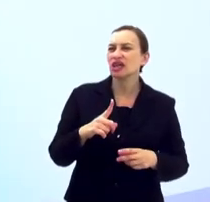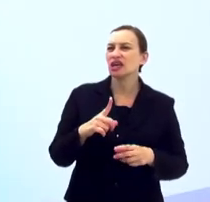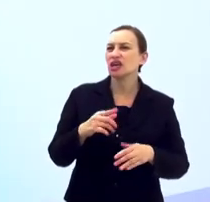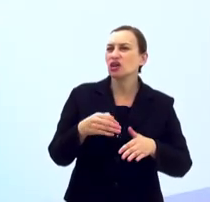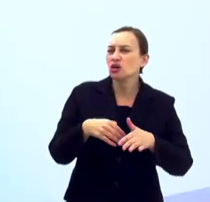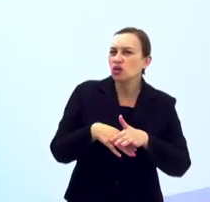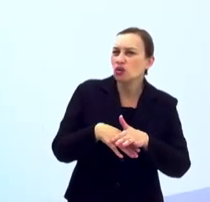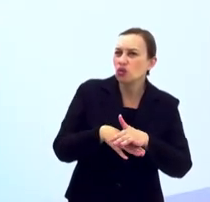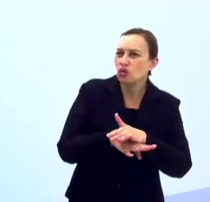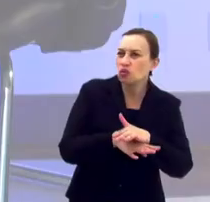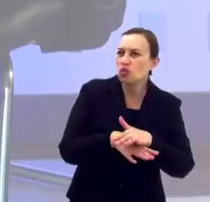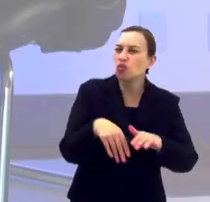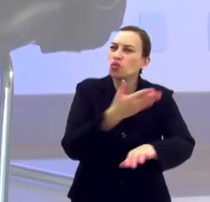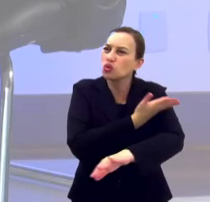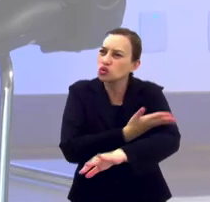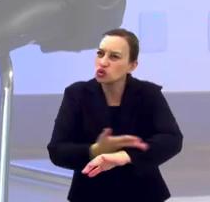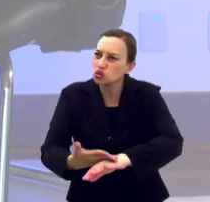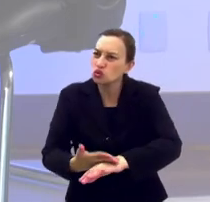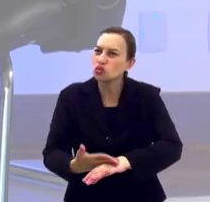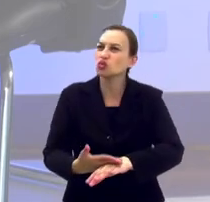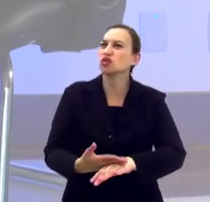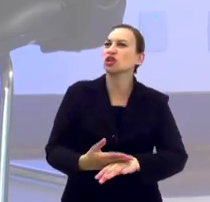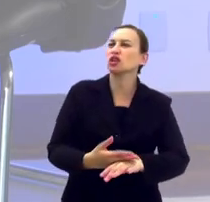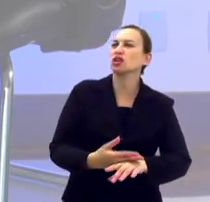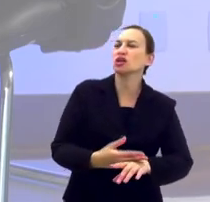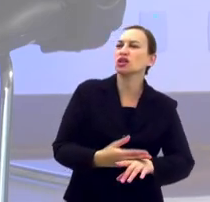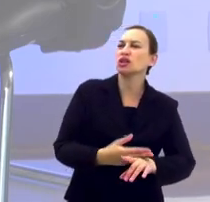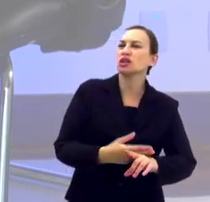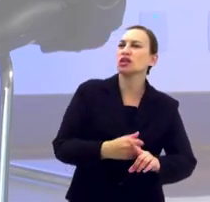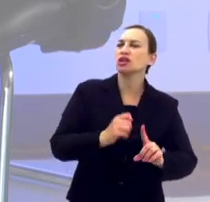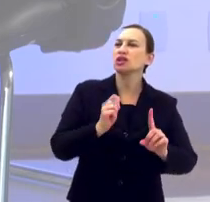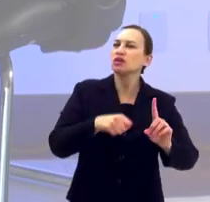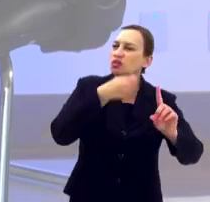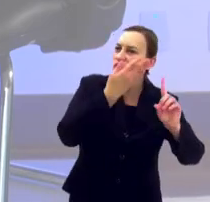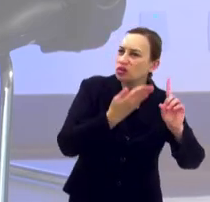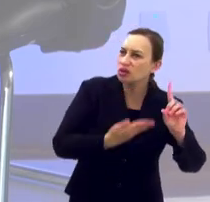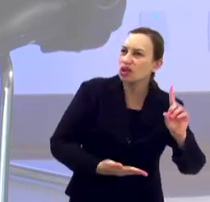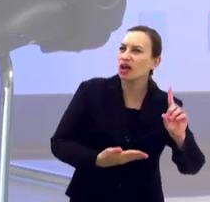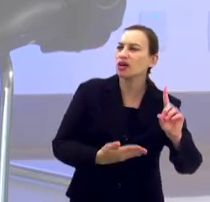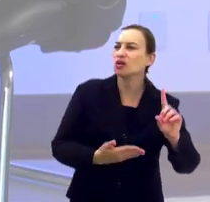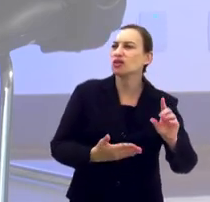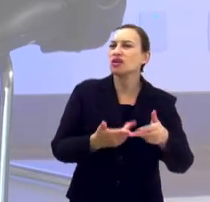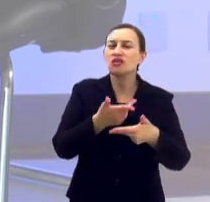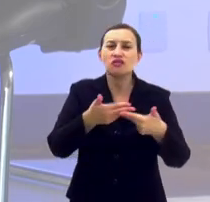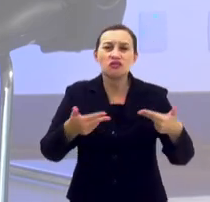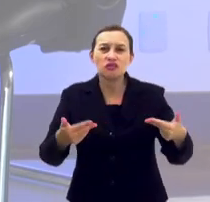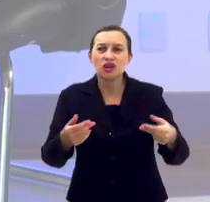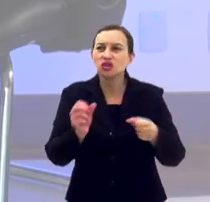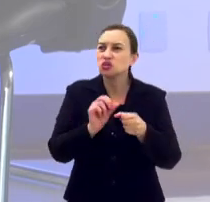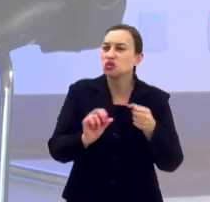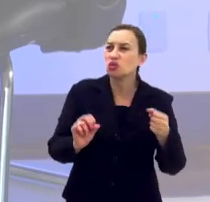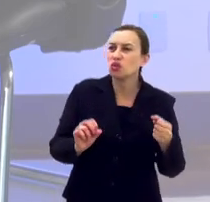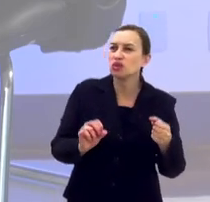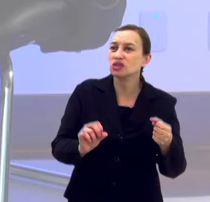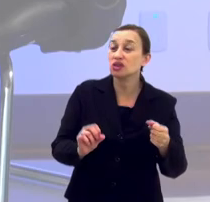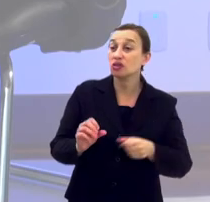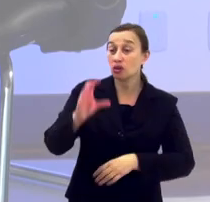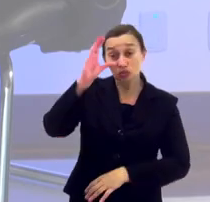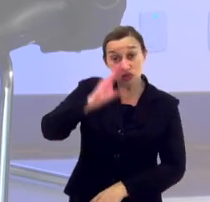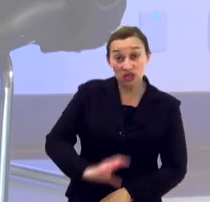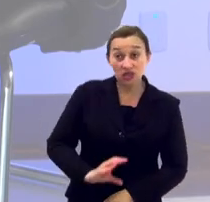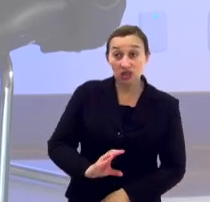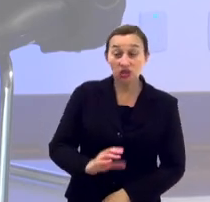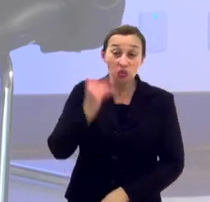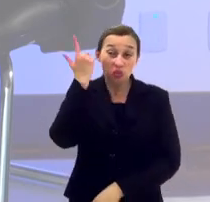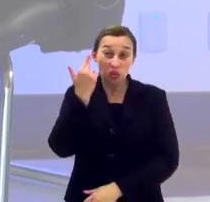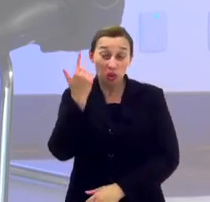fatos, hábitos, né? São hábitos e solenidades onde se faz coisas que para o